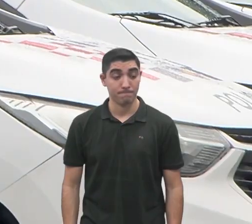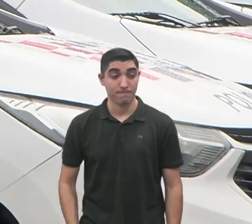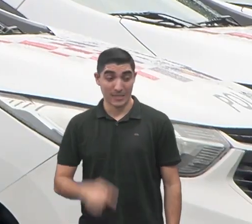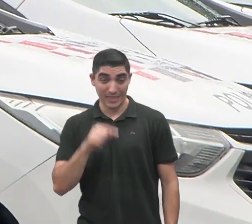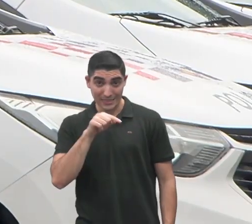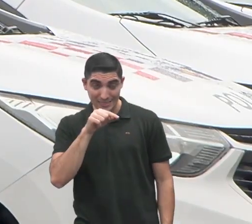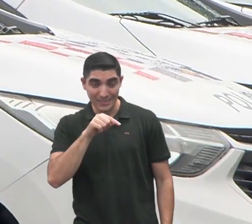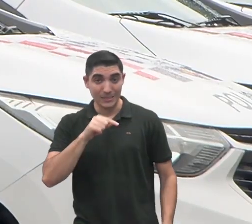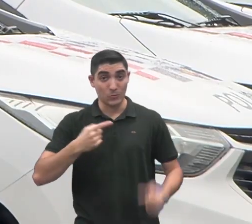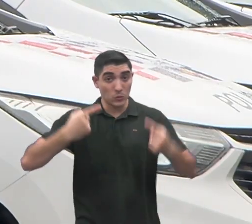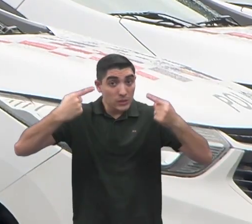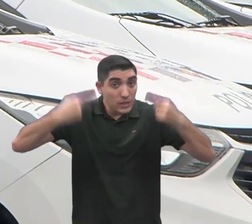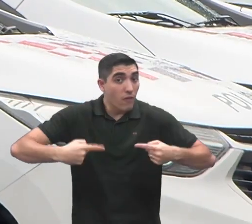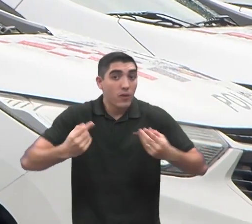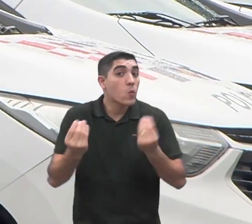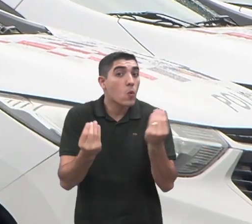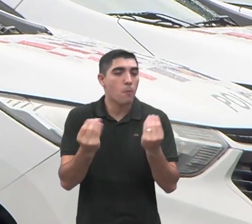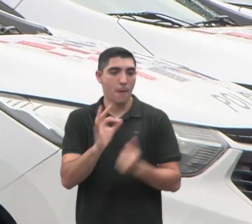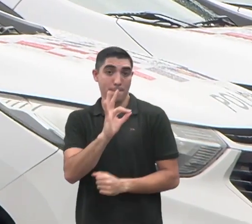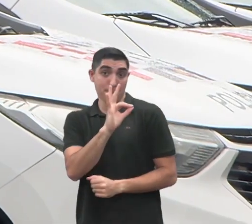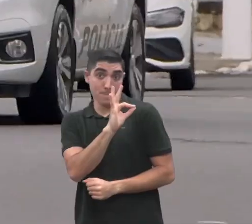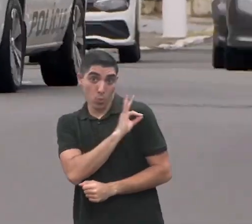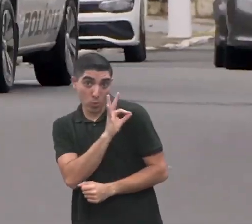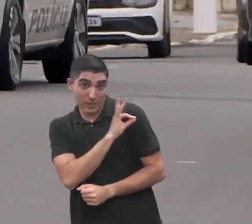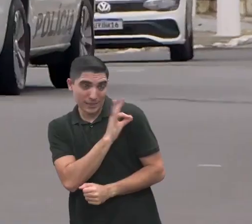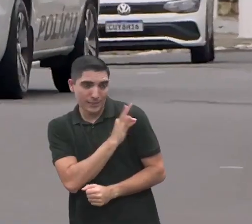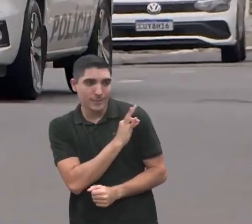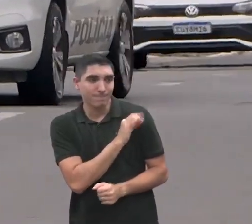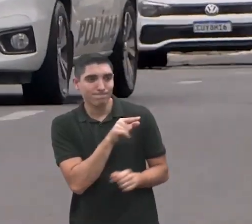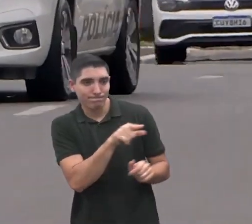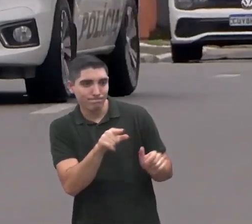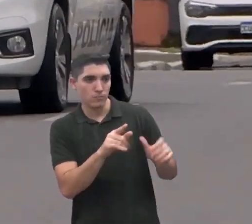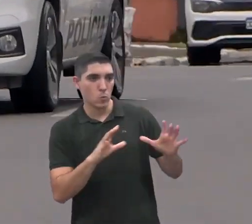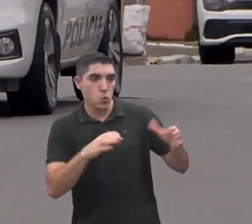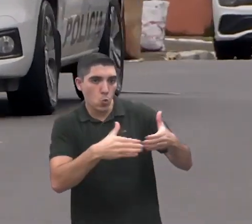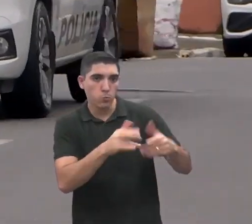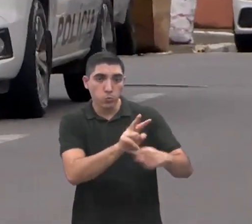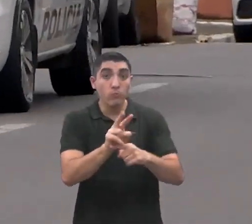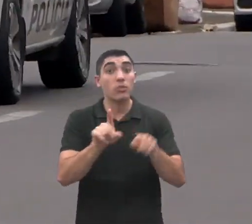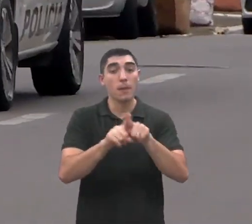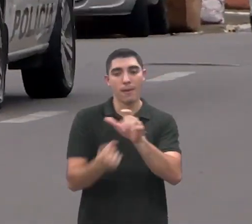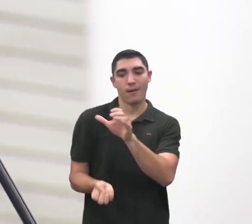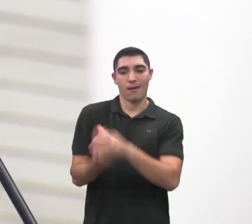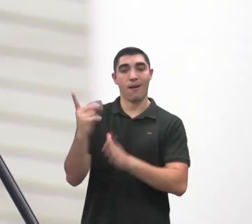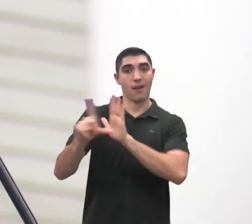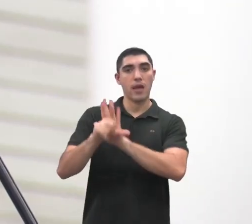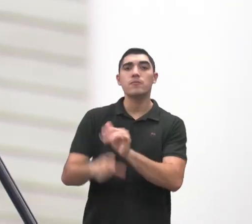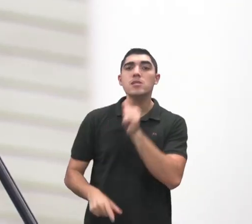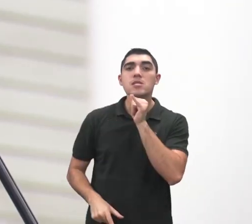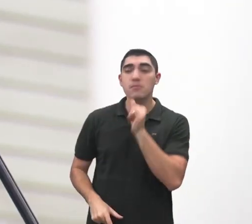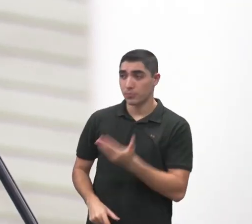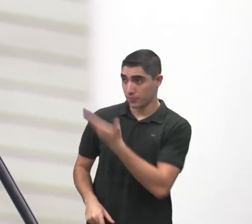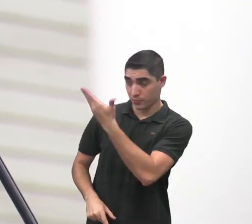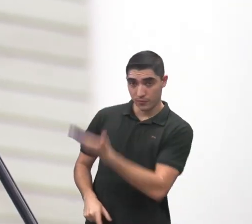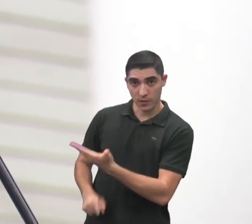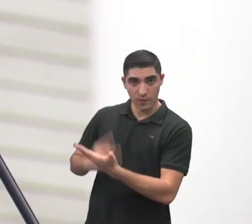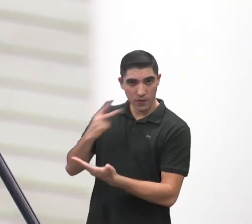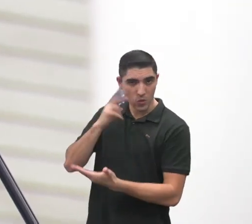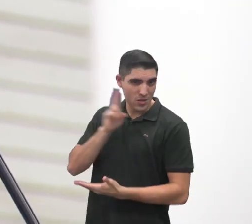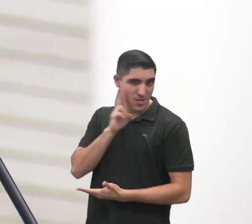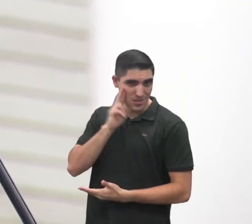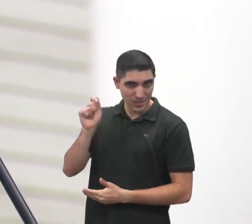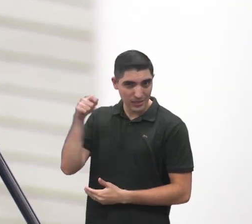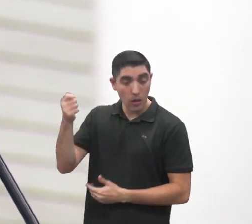E o desafio das autoridades é equilibrar policiamento e políticas públicas. O vereador Renato